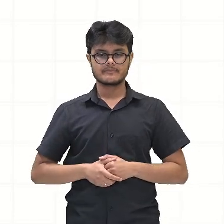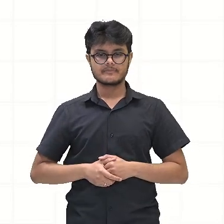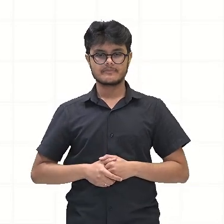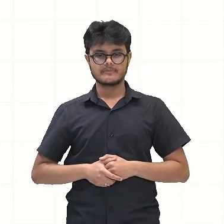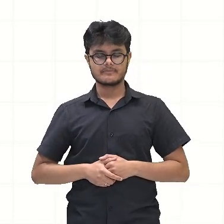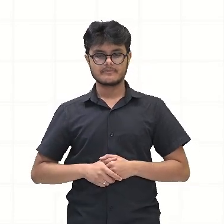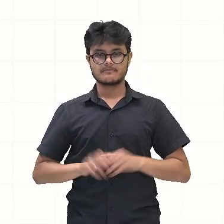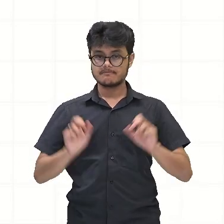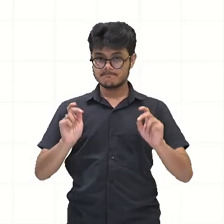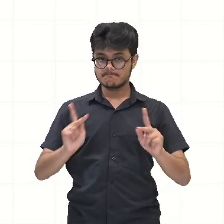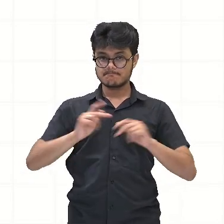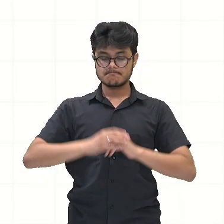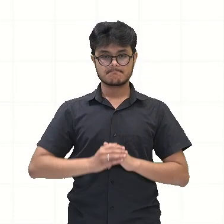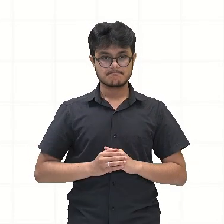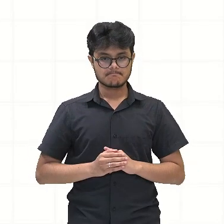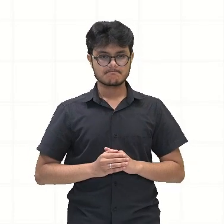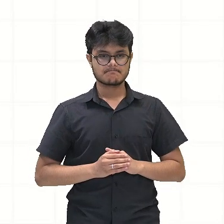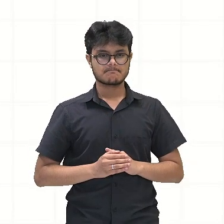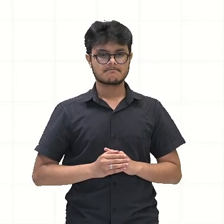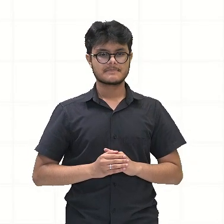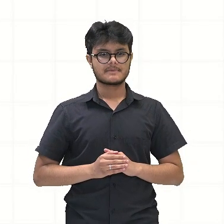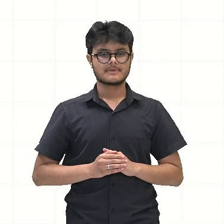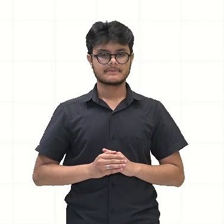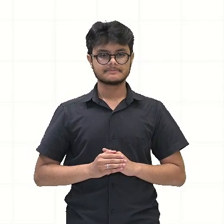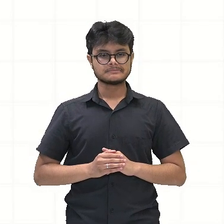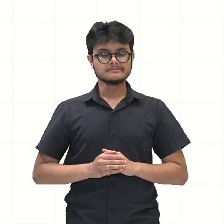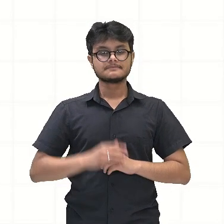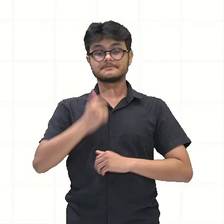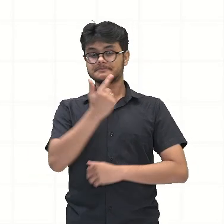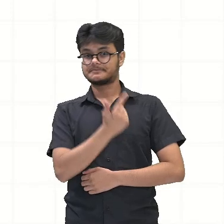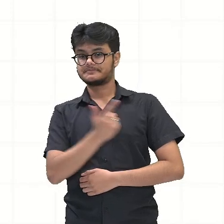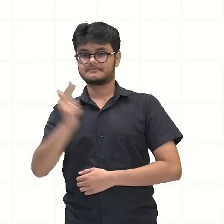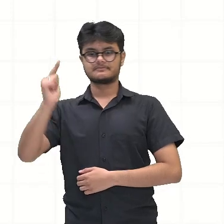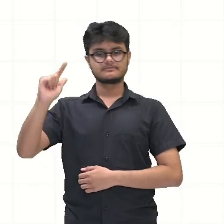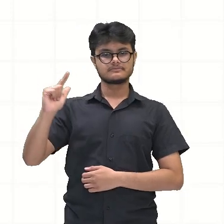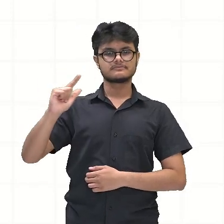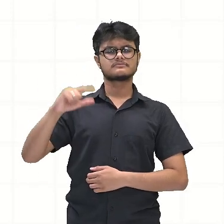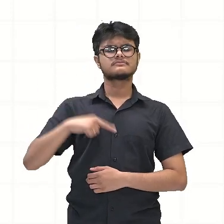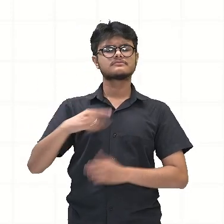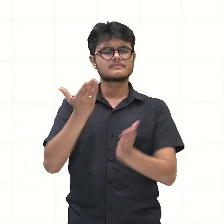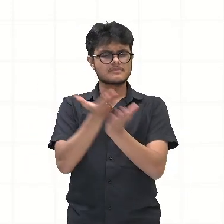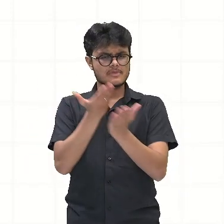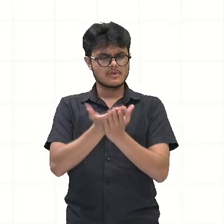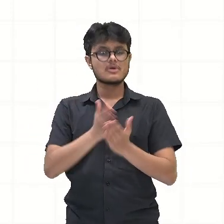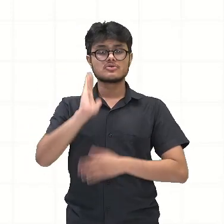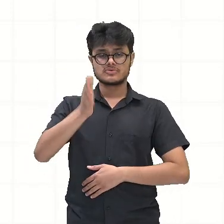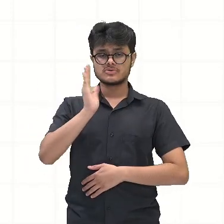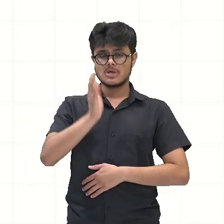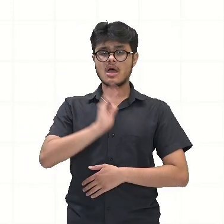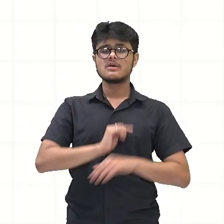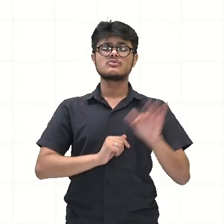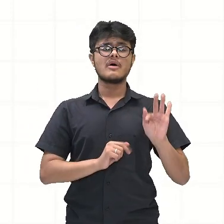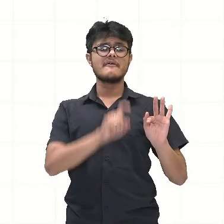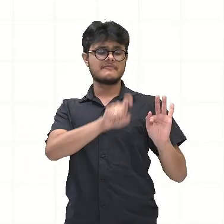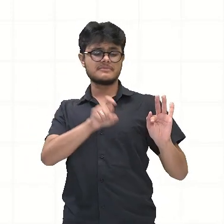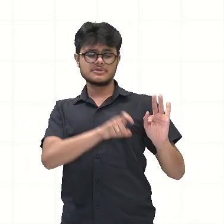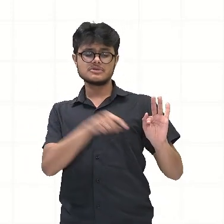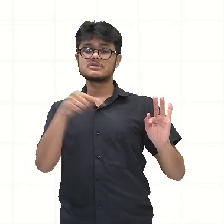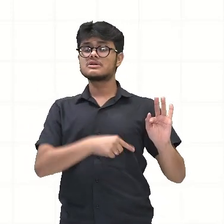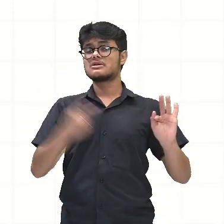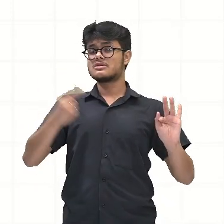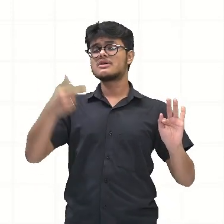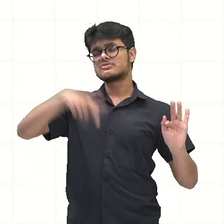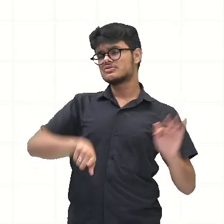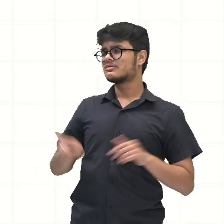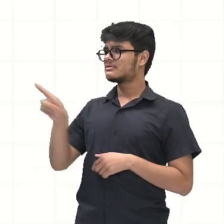baixo. Tudo bem? Outro conceito importante que nós estudamos lá na função do primeiro grau, que vai se repetir